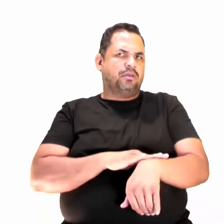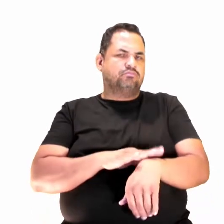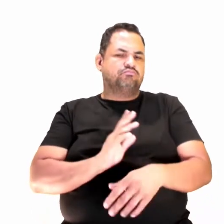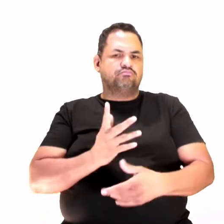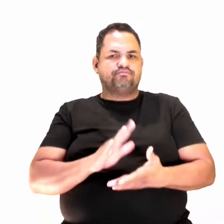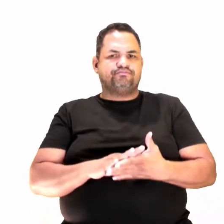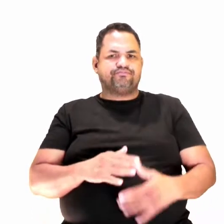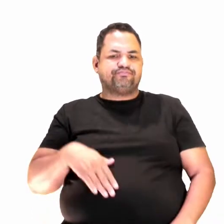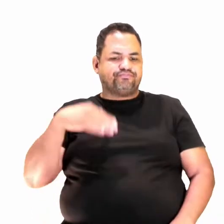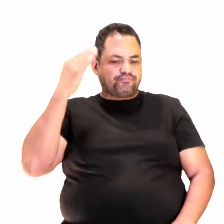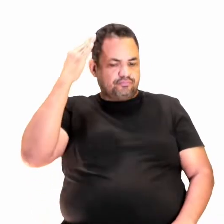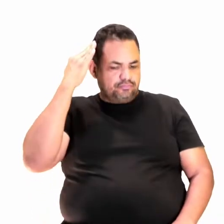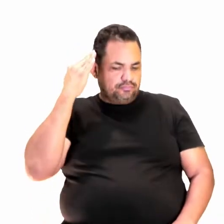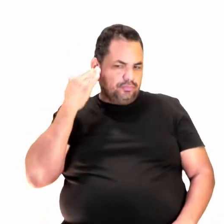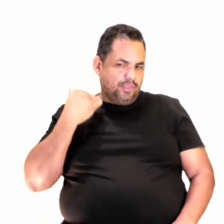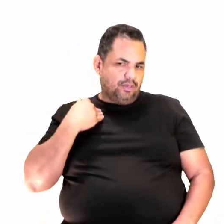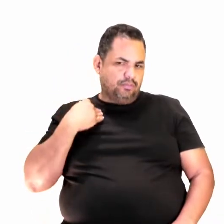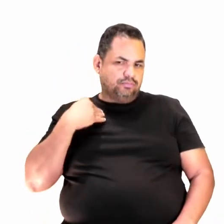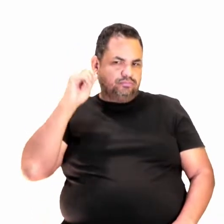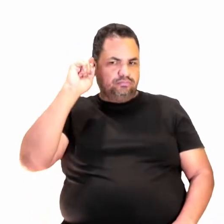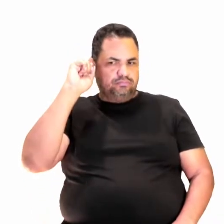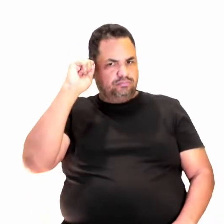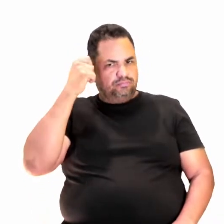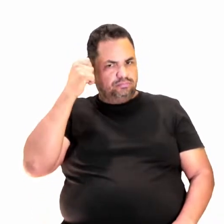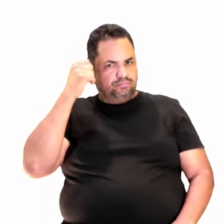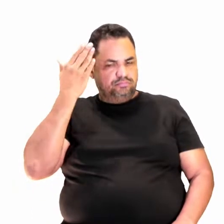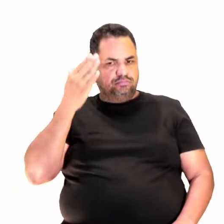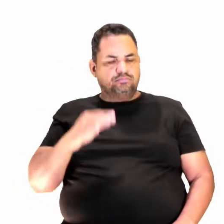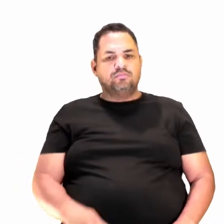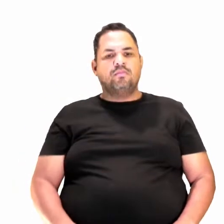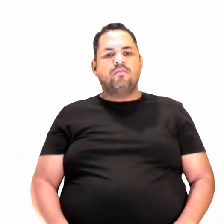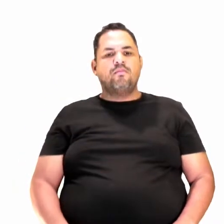slim significa magro, certo? Ela é magra.